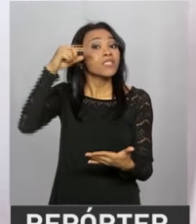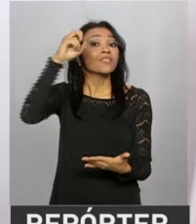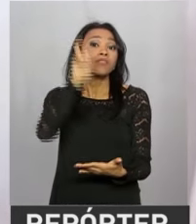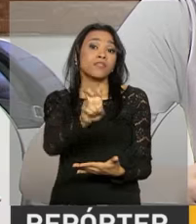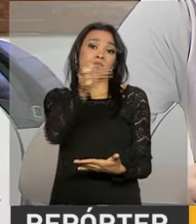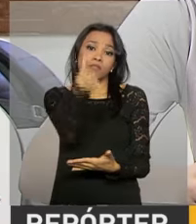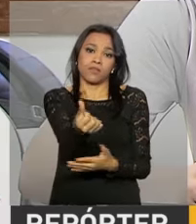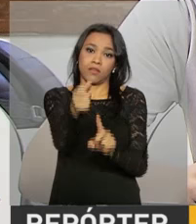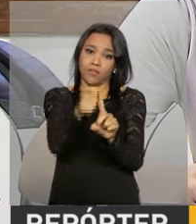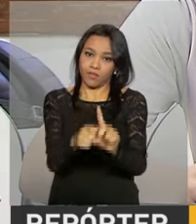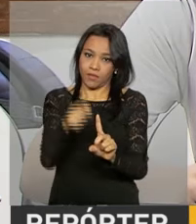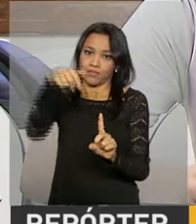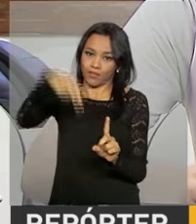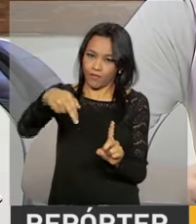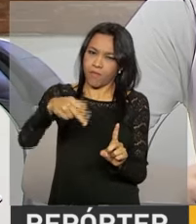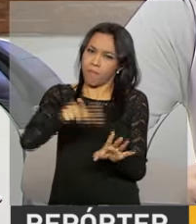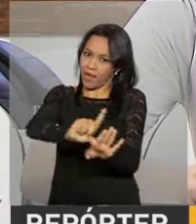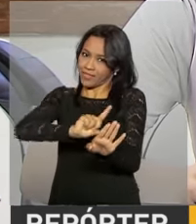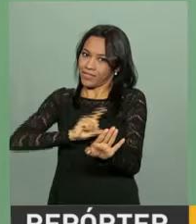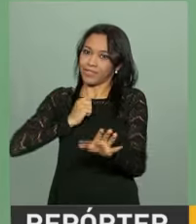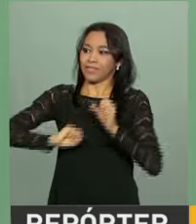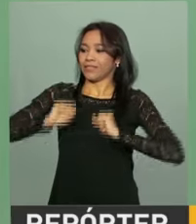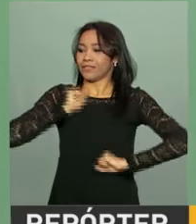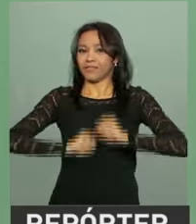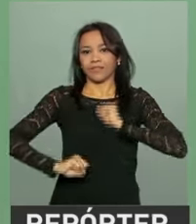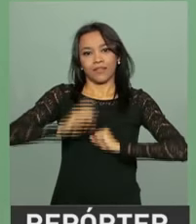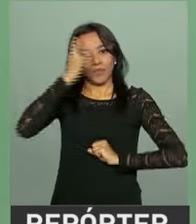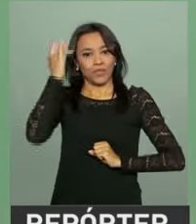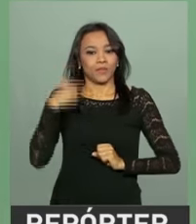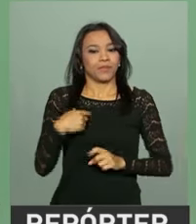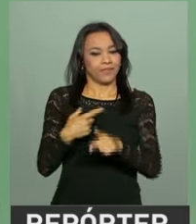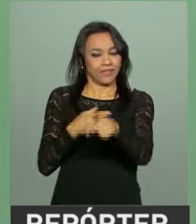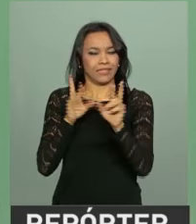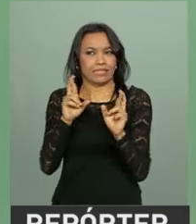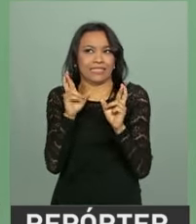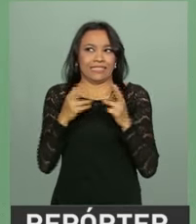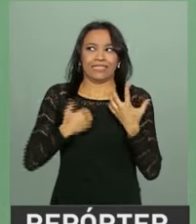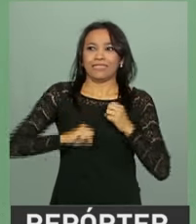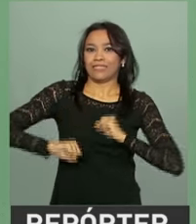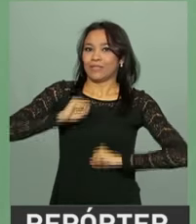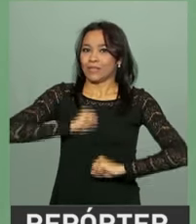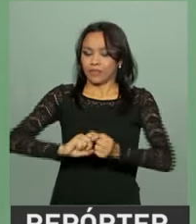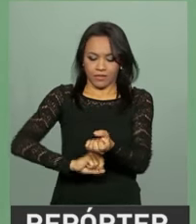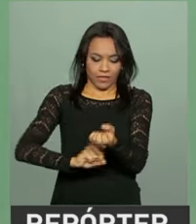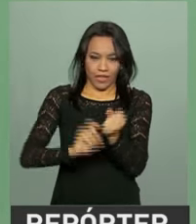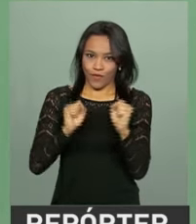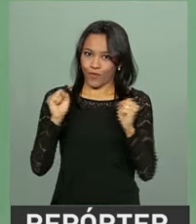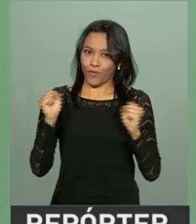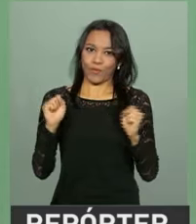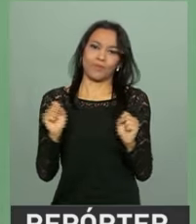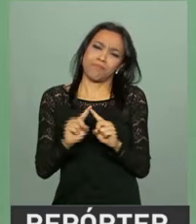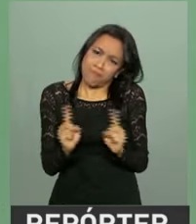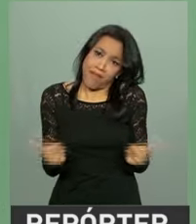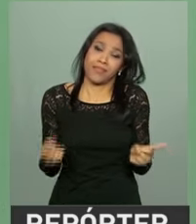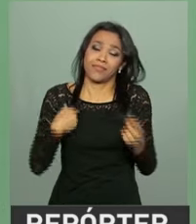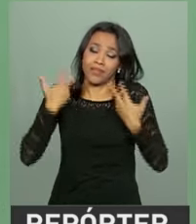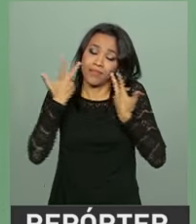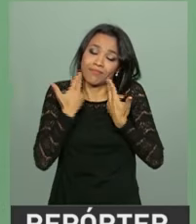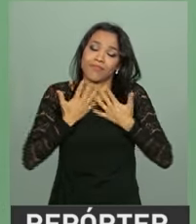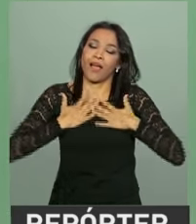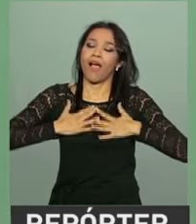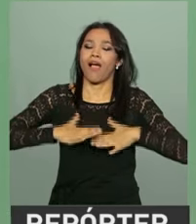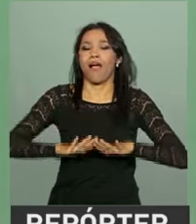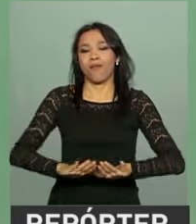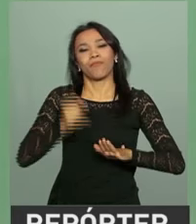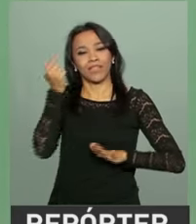6 de novembro Mas já tem gente bem ansiosa ah Sempre tem aquela expectativa um pouco de nervoso mas tem que tá tranquilo